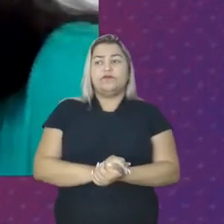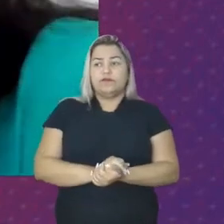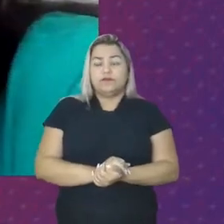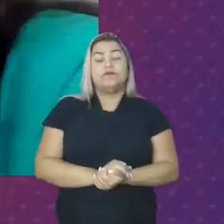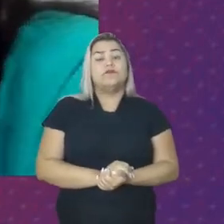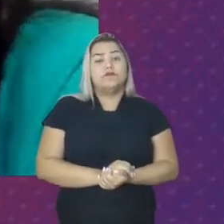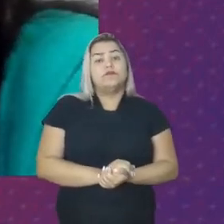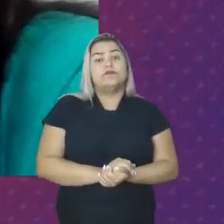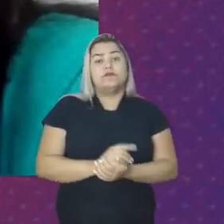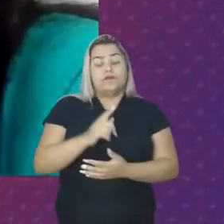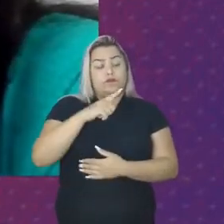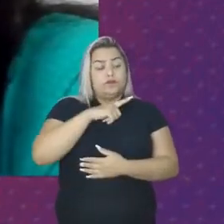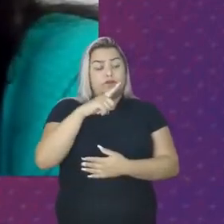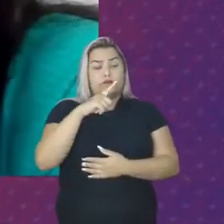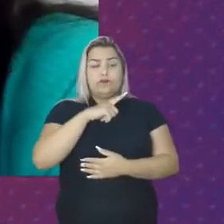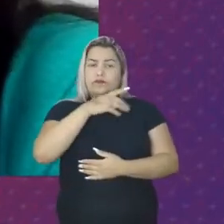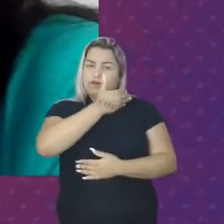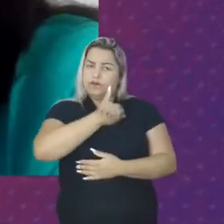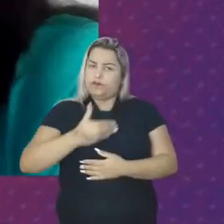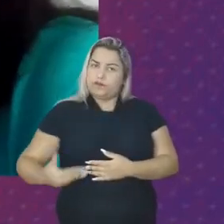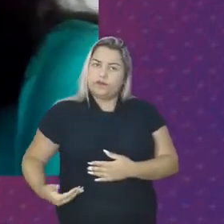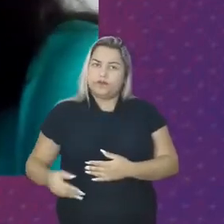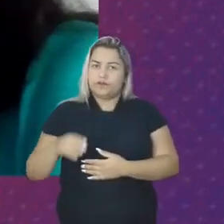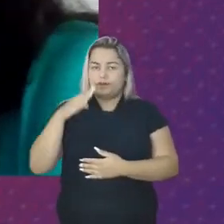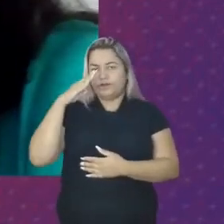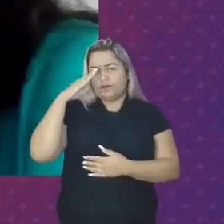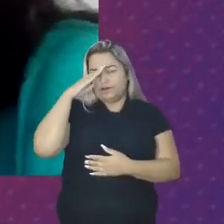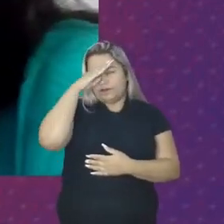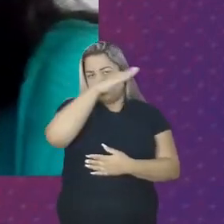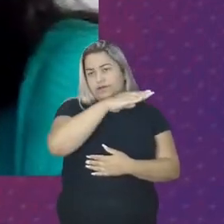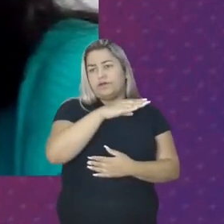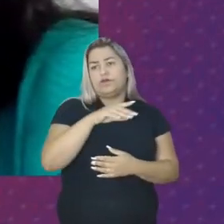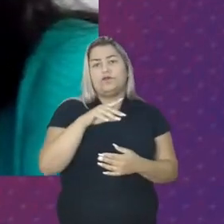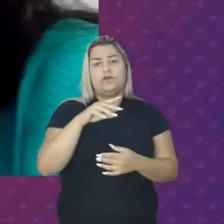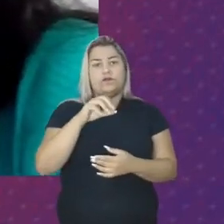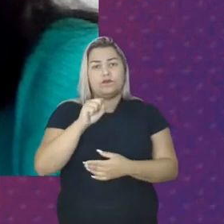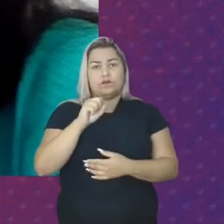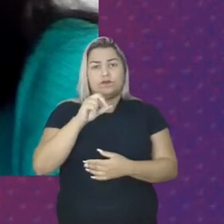a partir do governo Bolsonaro, o sucateamento